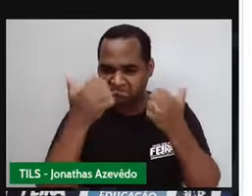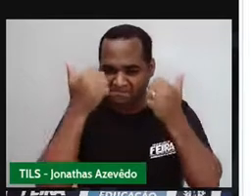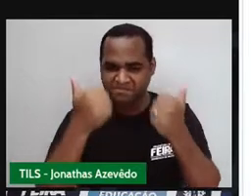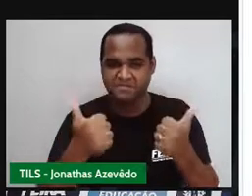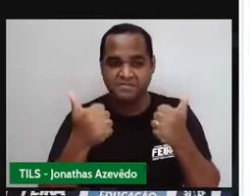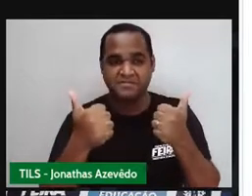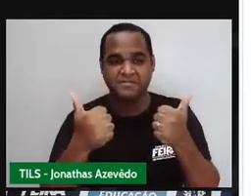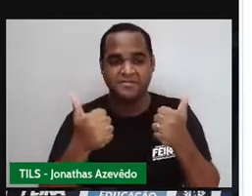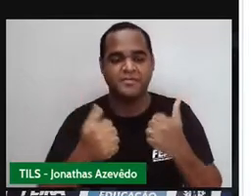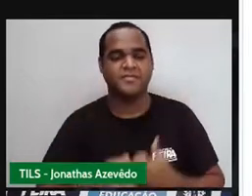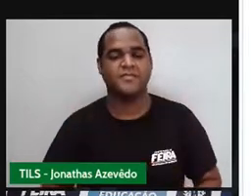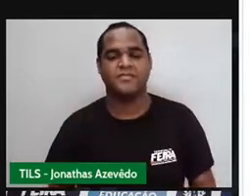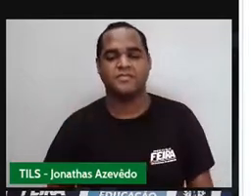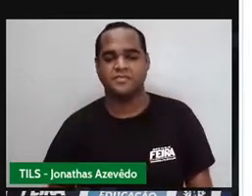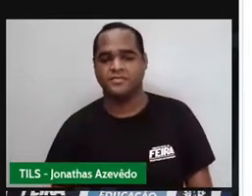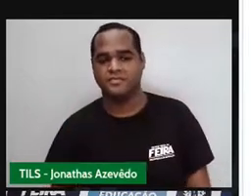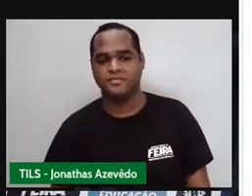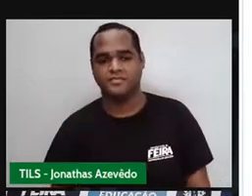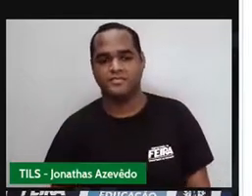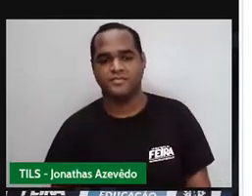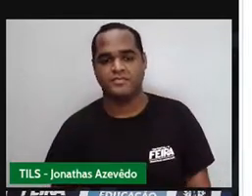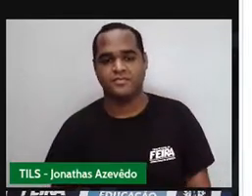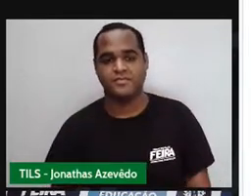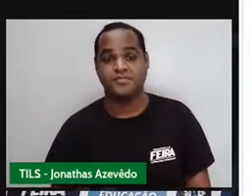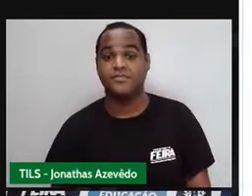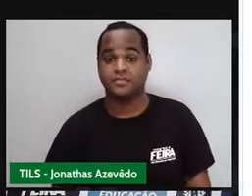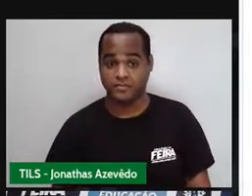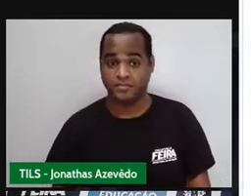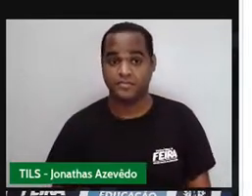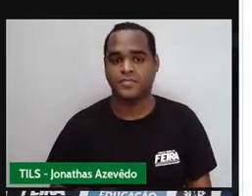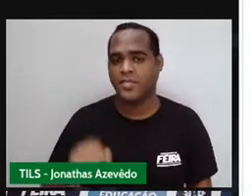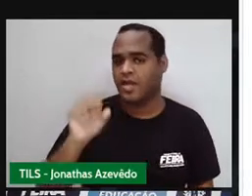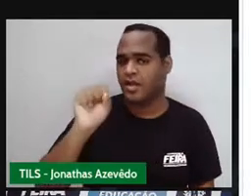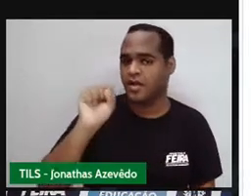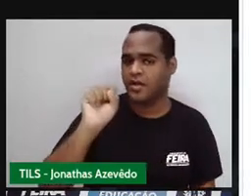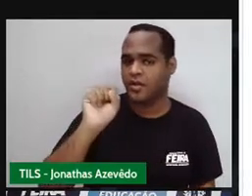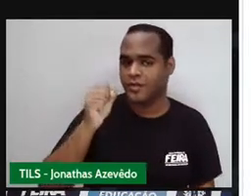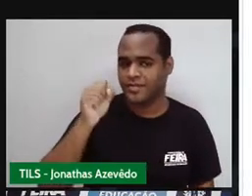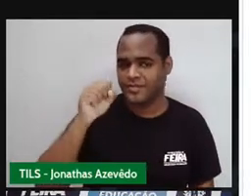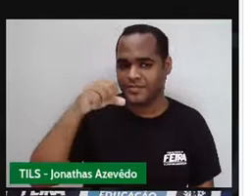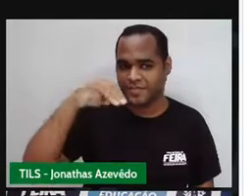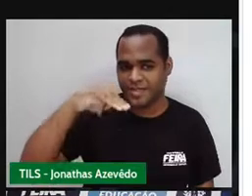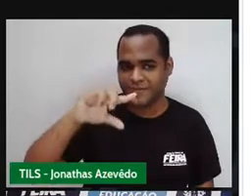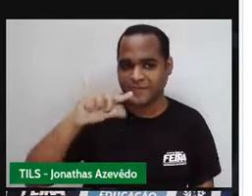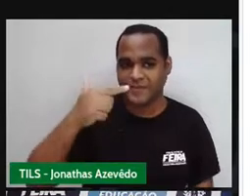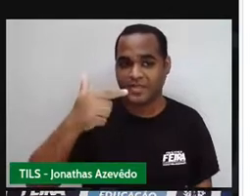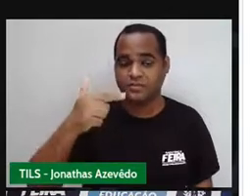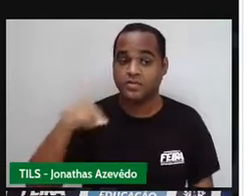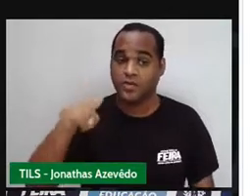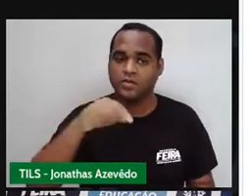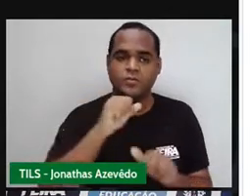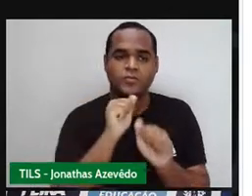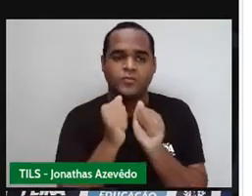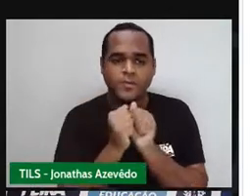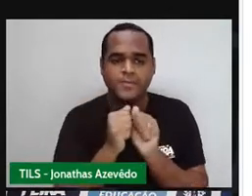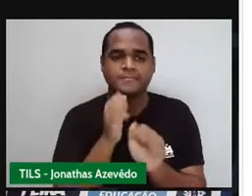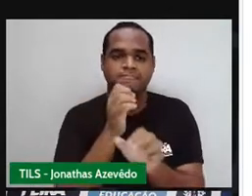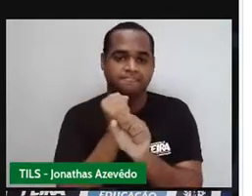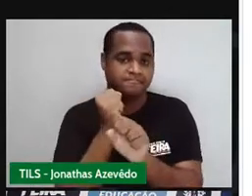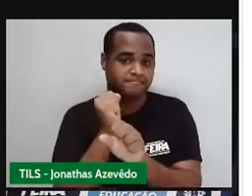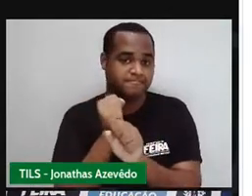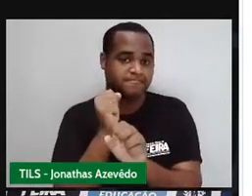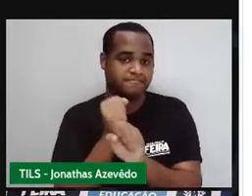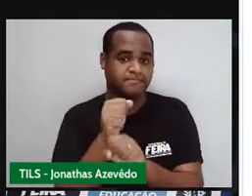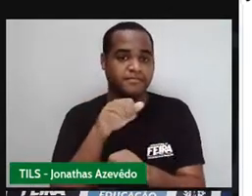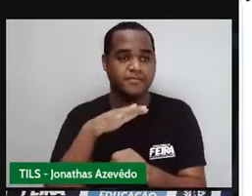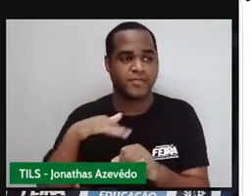olha só e esses 8 metros quadrados a gente vai juntar vai somar com